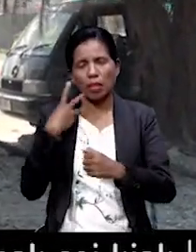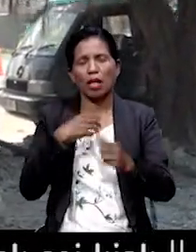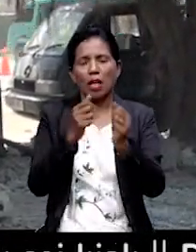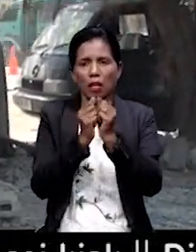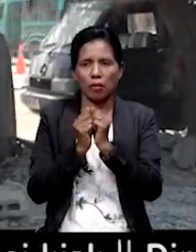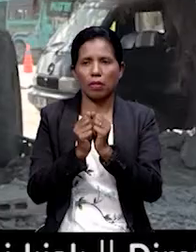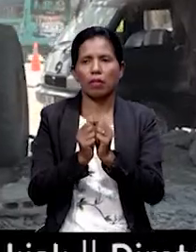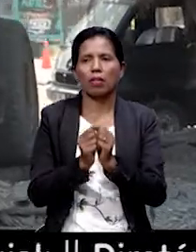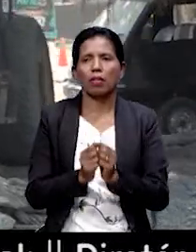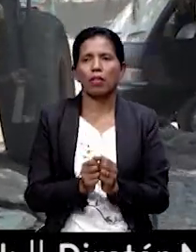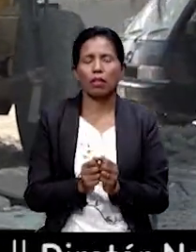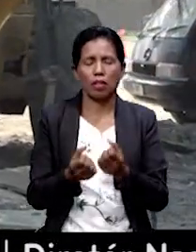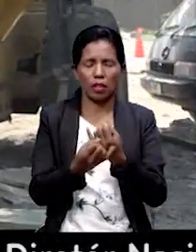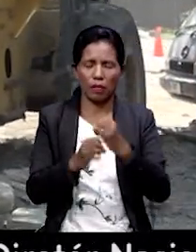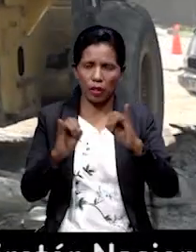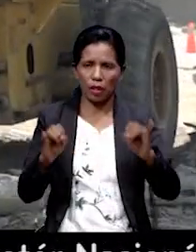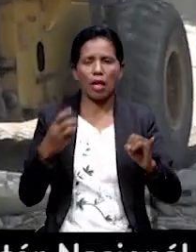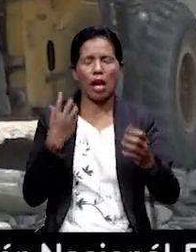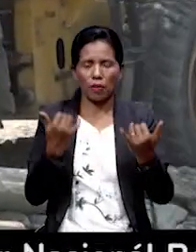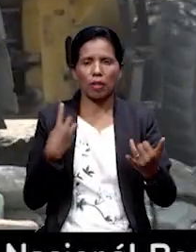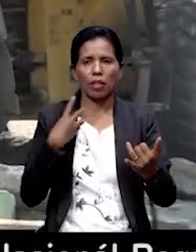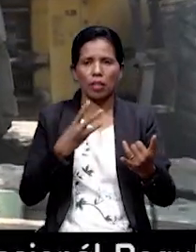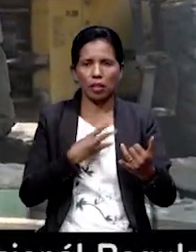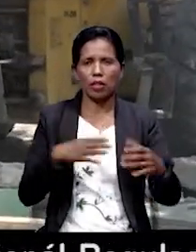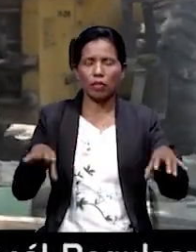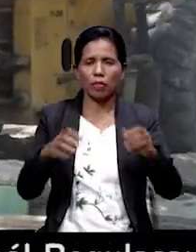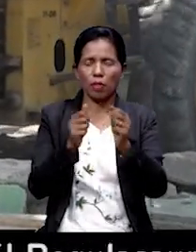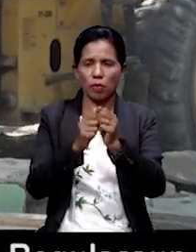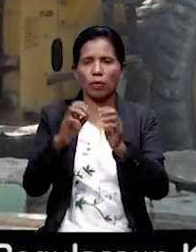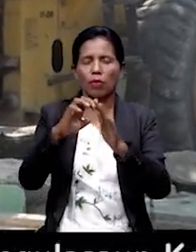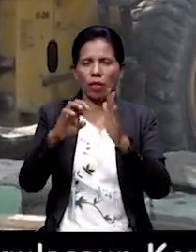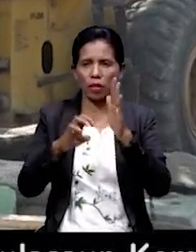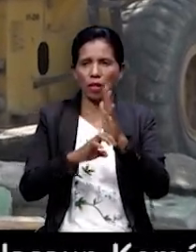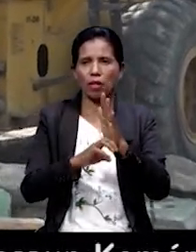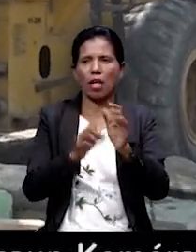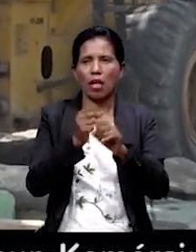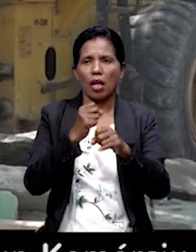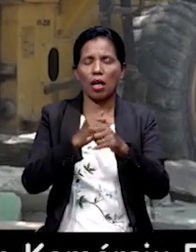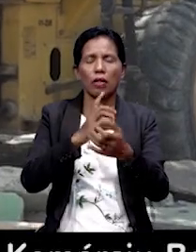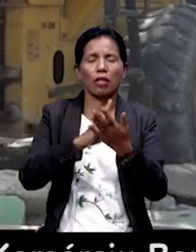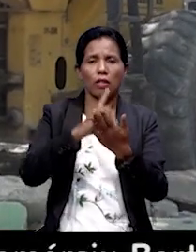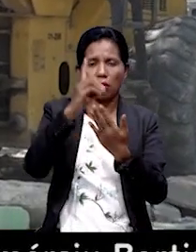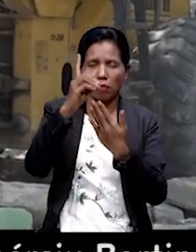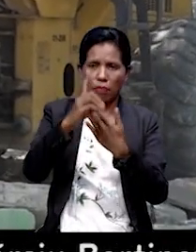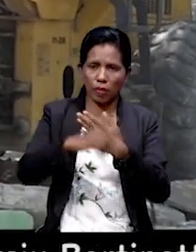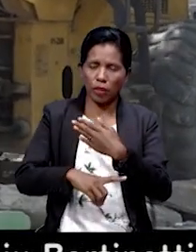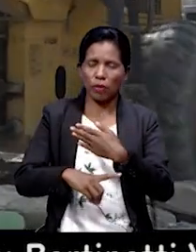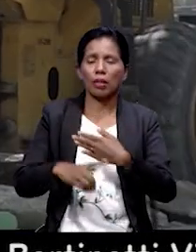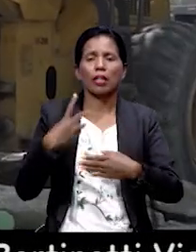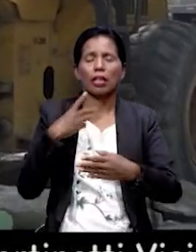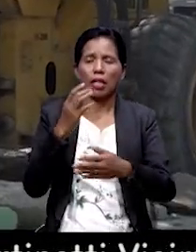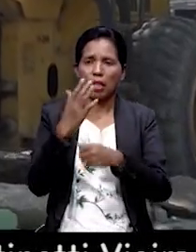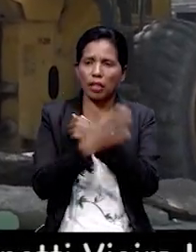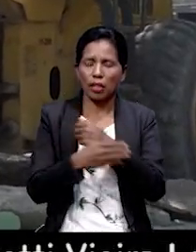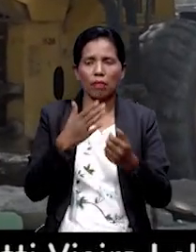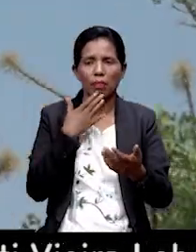ko vera buka kunan agora mosi tenki e ko pera palo estado para halo desenvolvimento vai tania na sound tenki dia klitan. Total